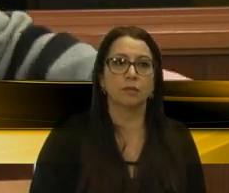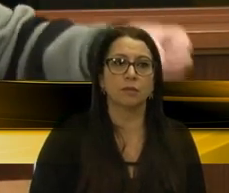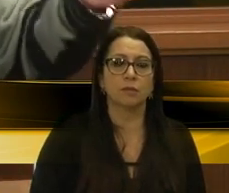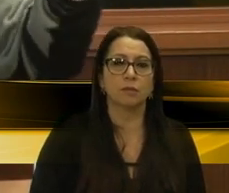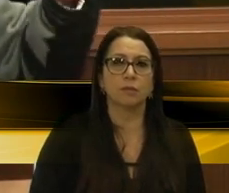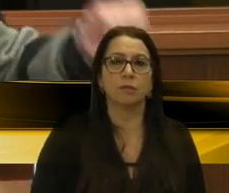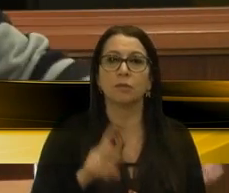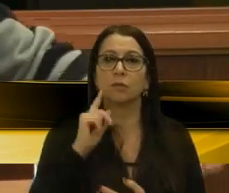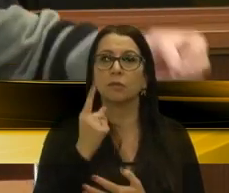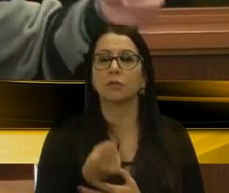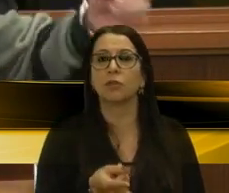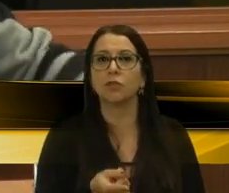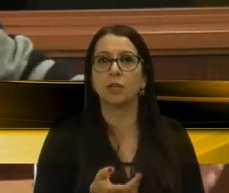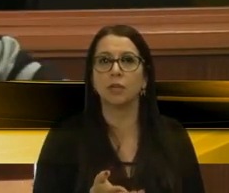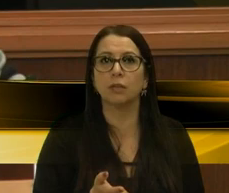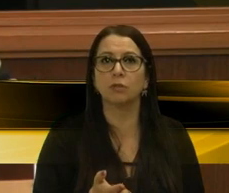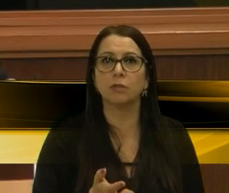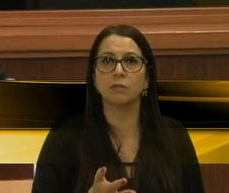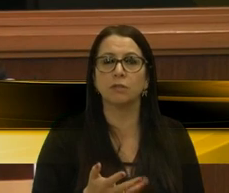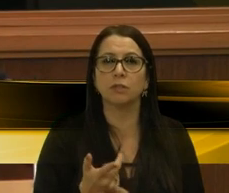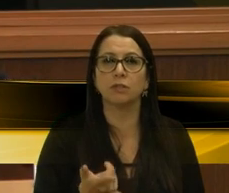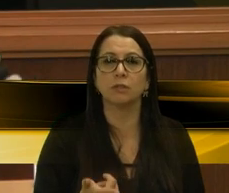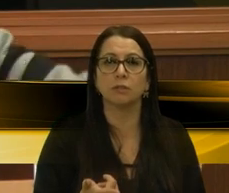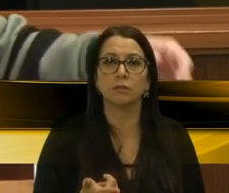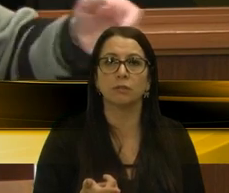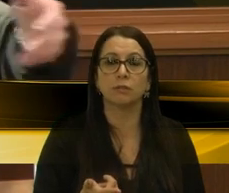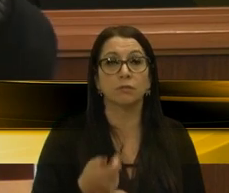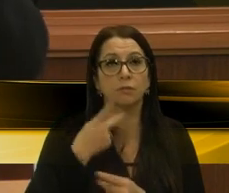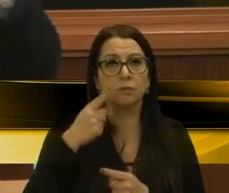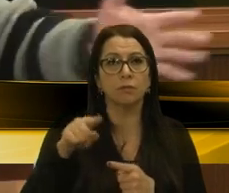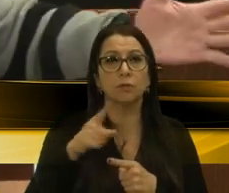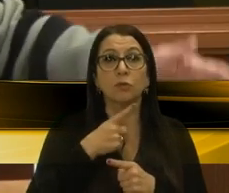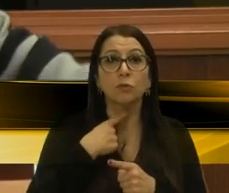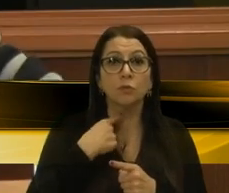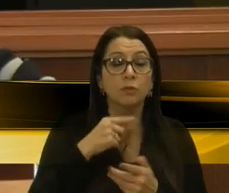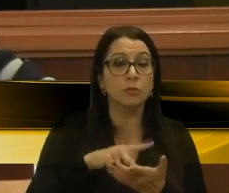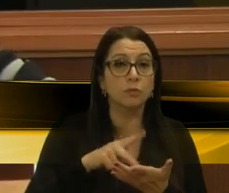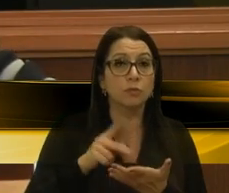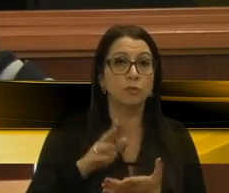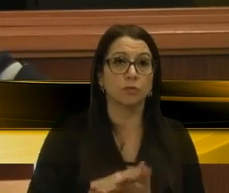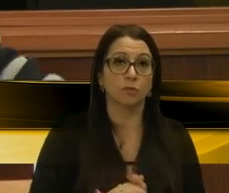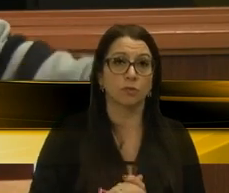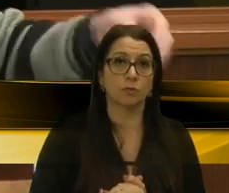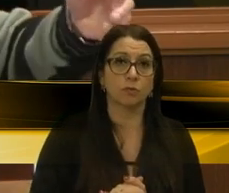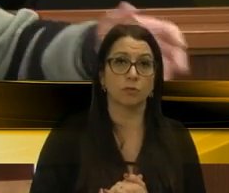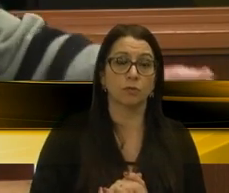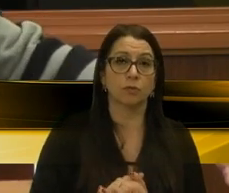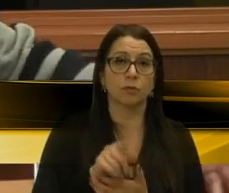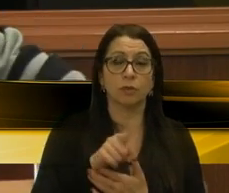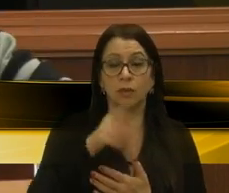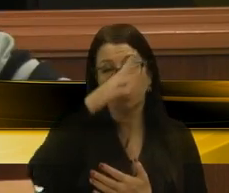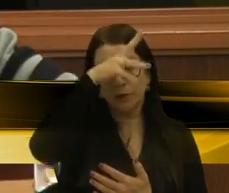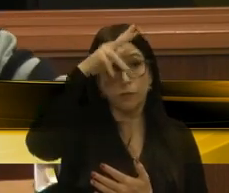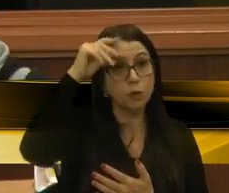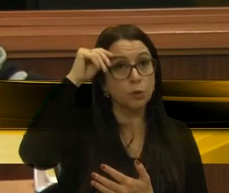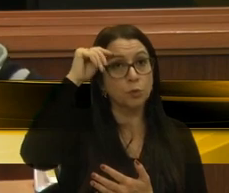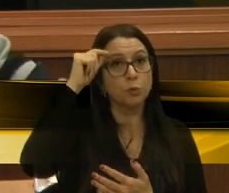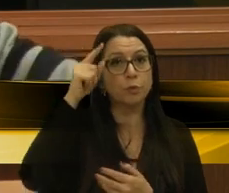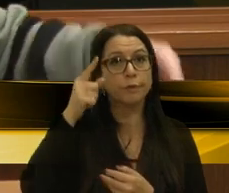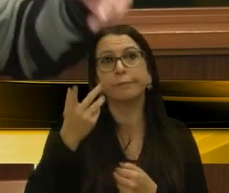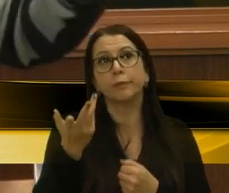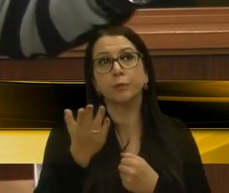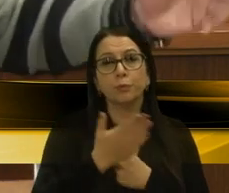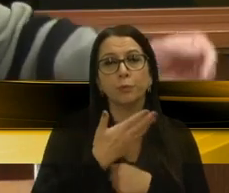algum conhecido. É verdade, isso é verdade. Não estou falando, se alguém não está gostando, é verdade o que estou falando. Ah, na prefeitura, me ajuda lá,